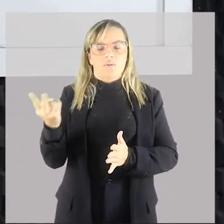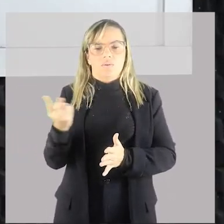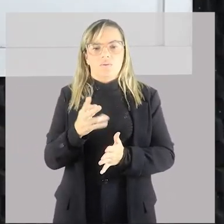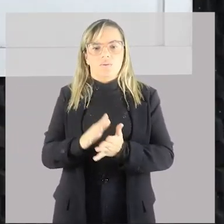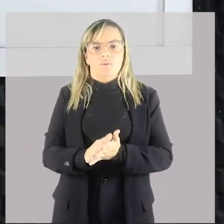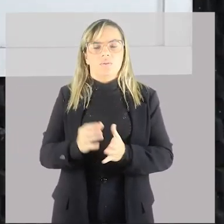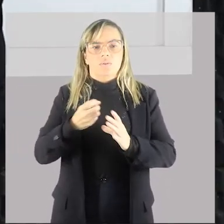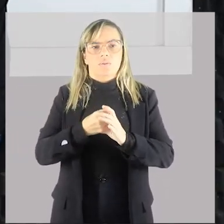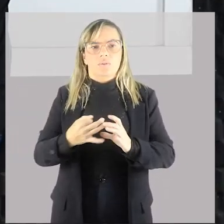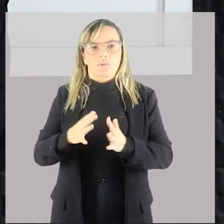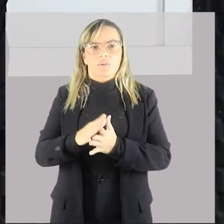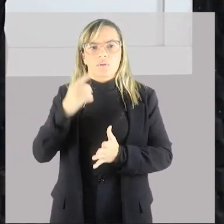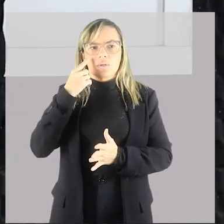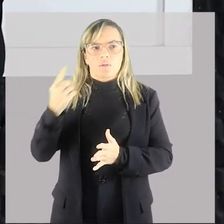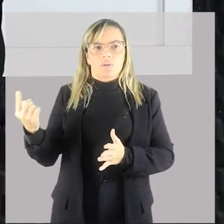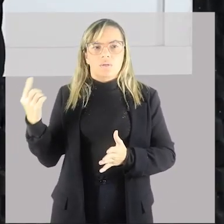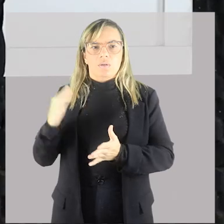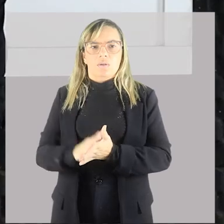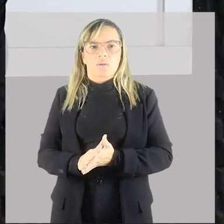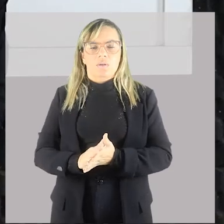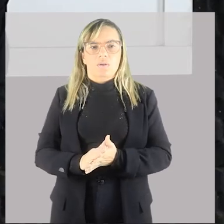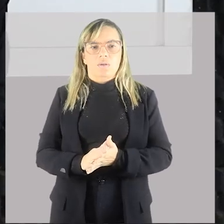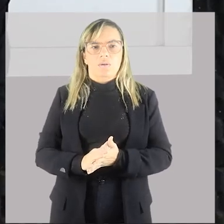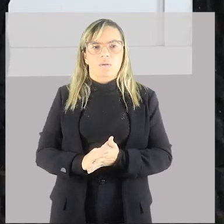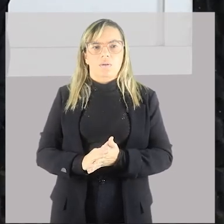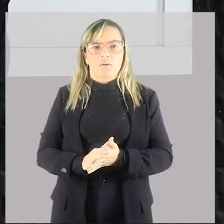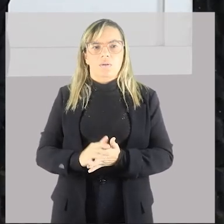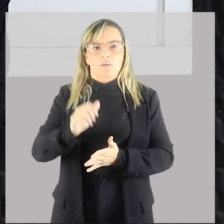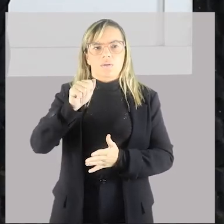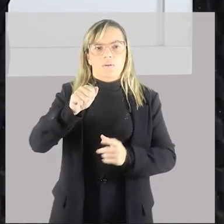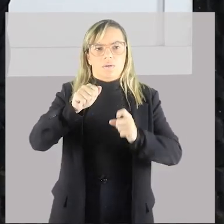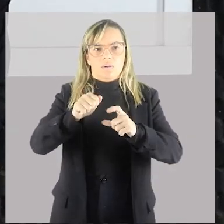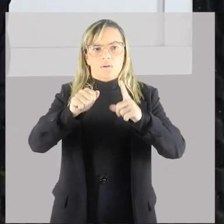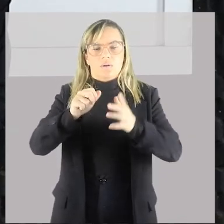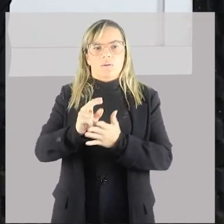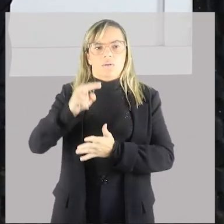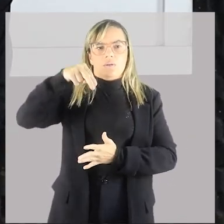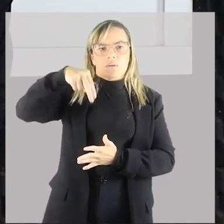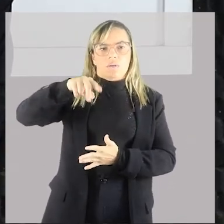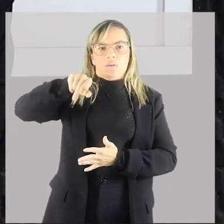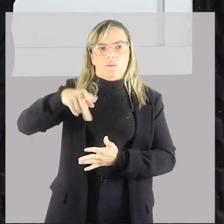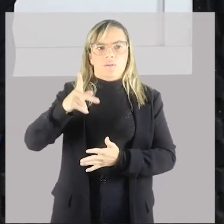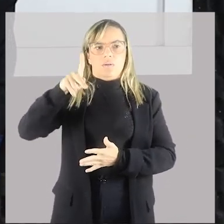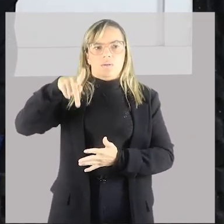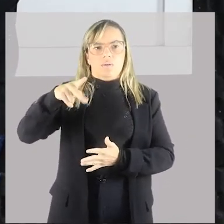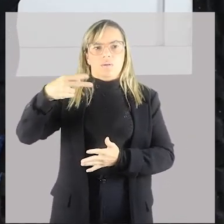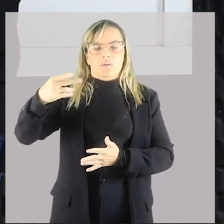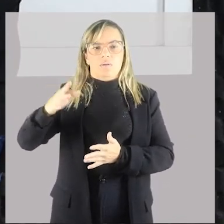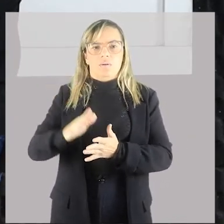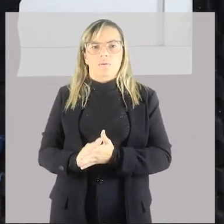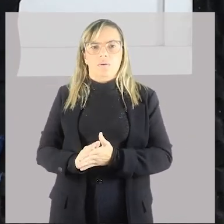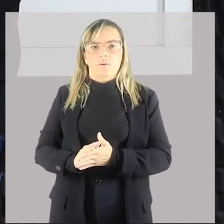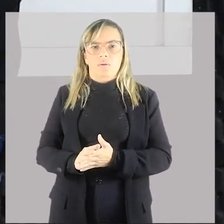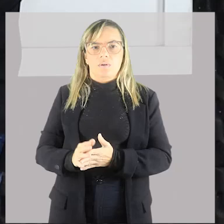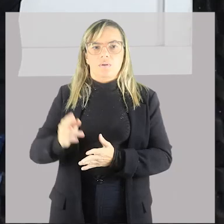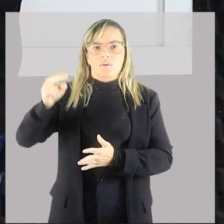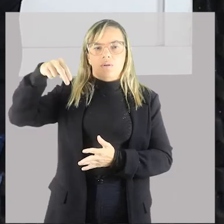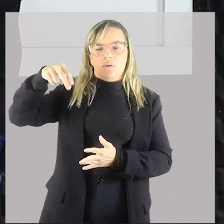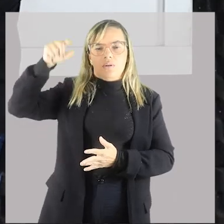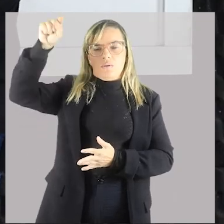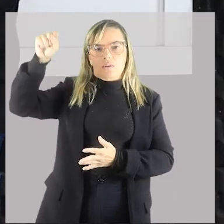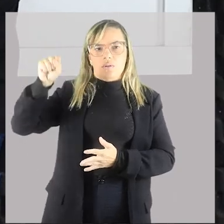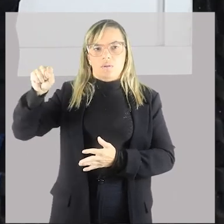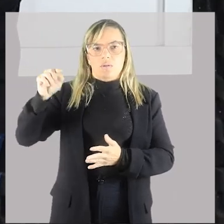No caso, o arranjo de N elementos tomado P a P é igual ao N